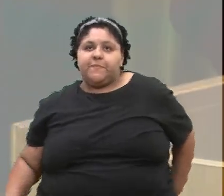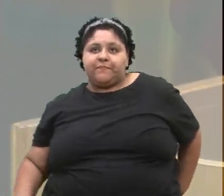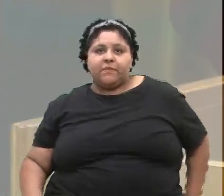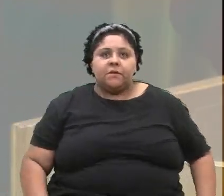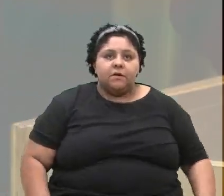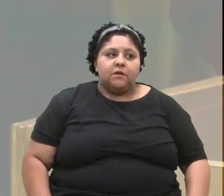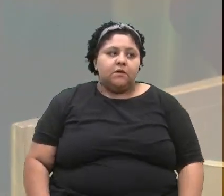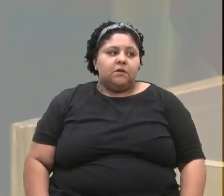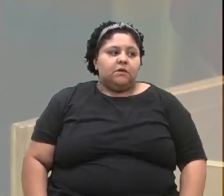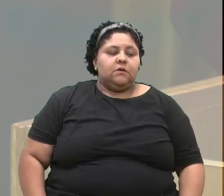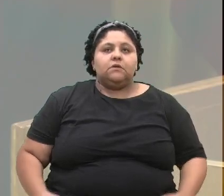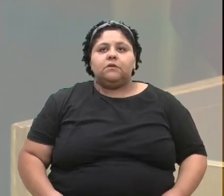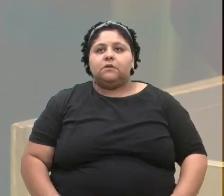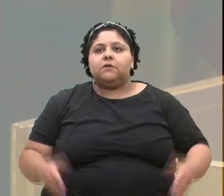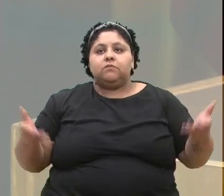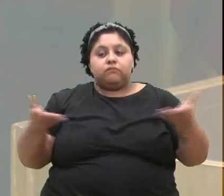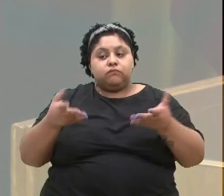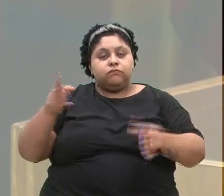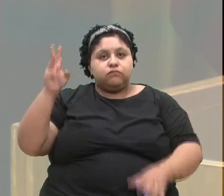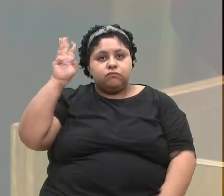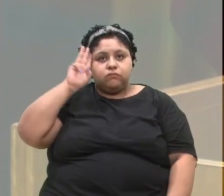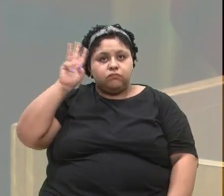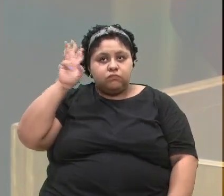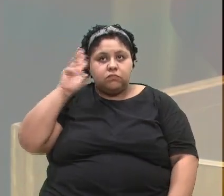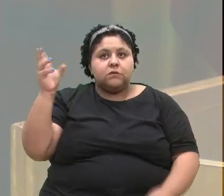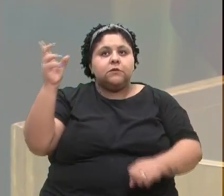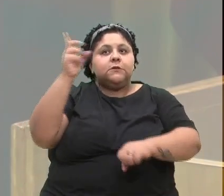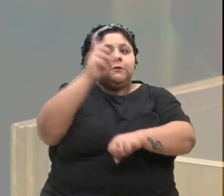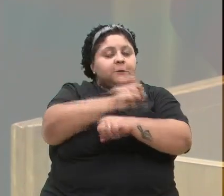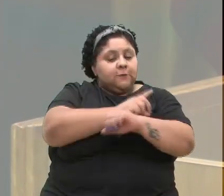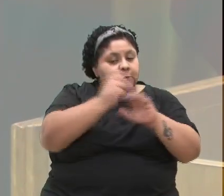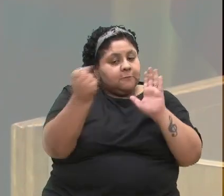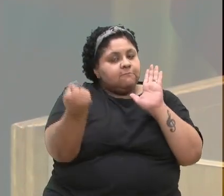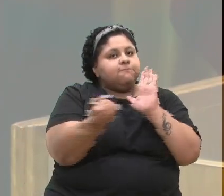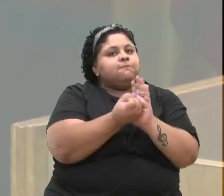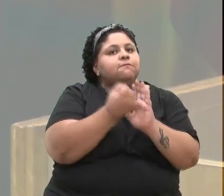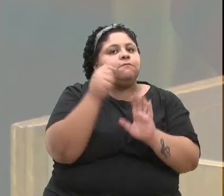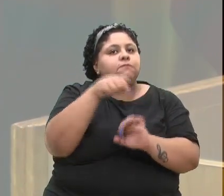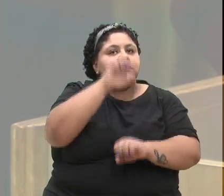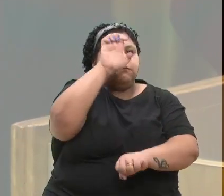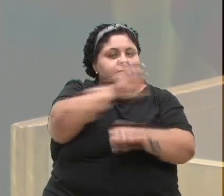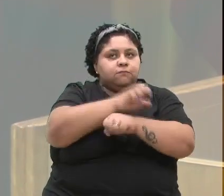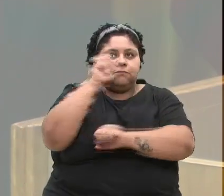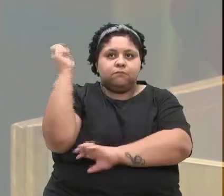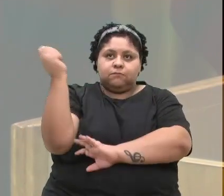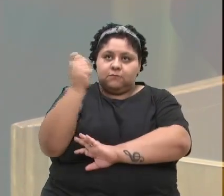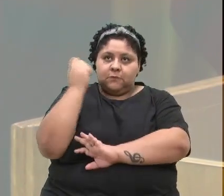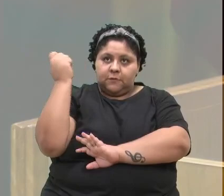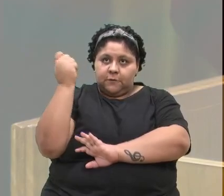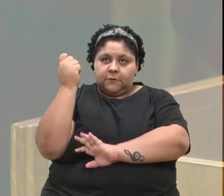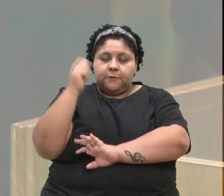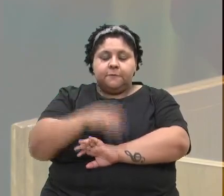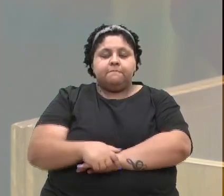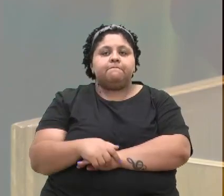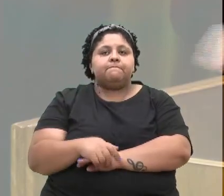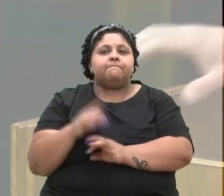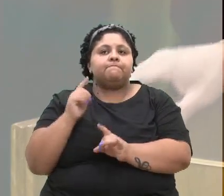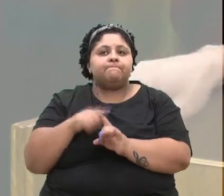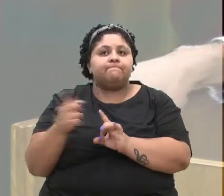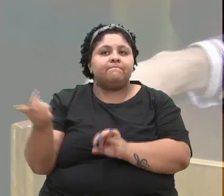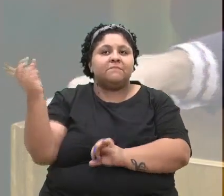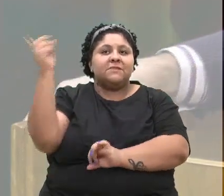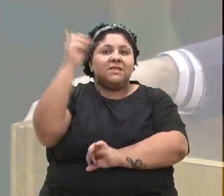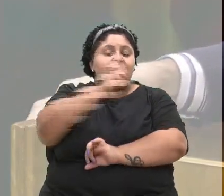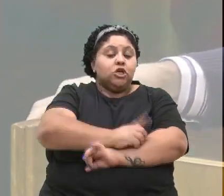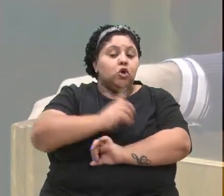hoje esta terça-feira uma data marcante no nosso Estado Rio Grande do Sul Pois é um dia onde que